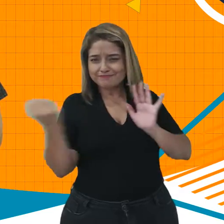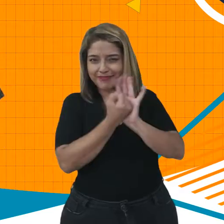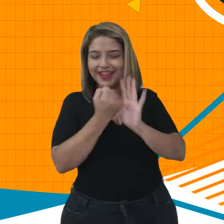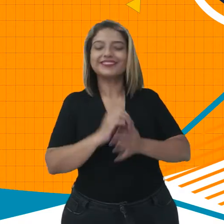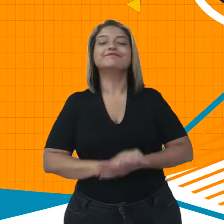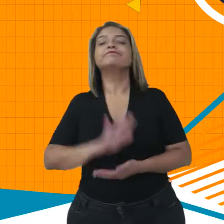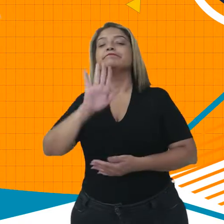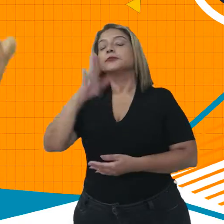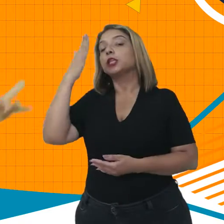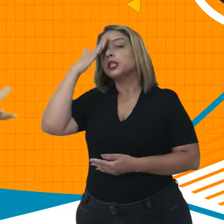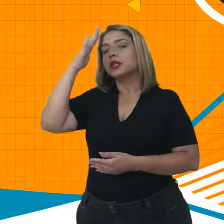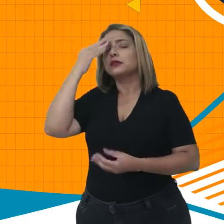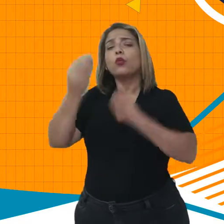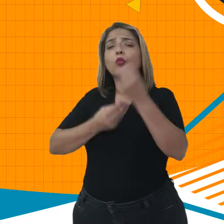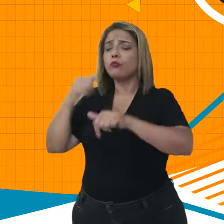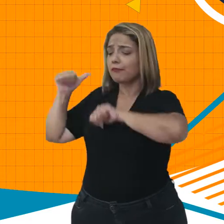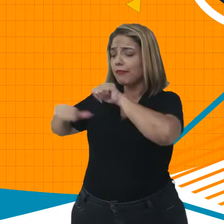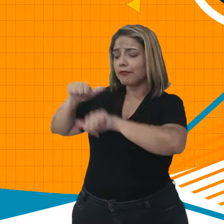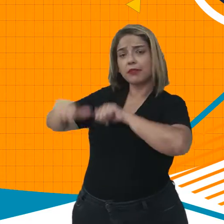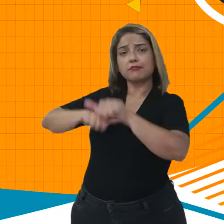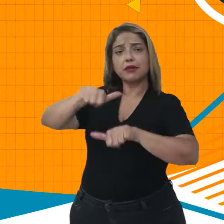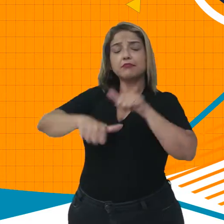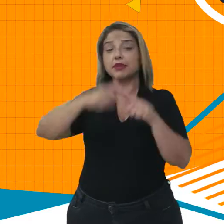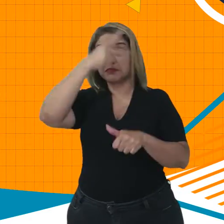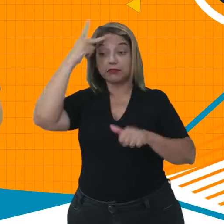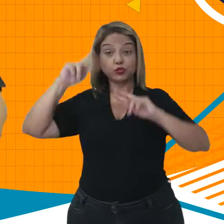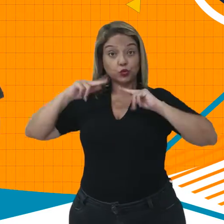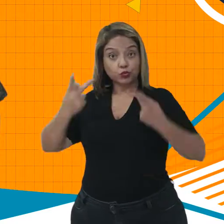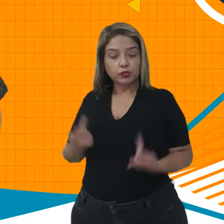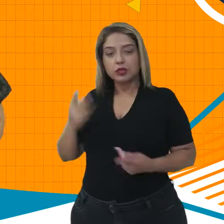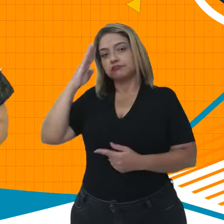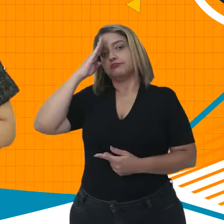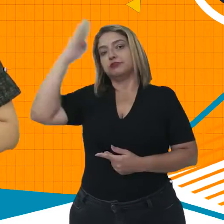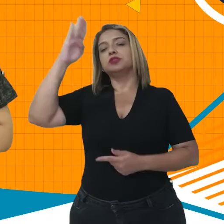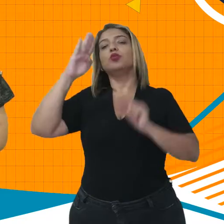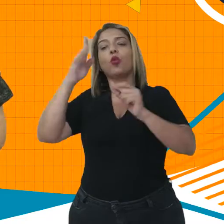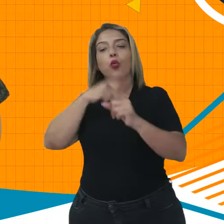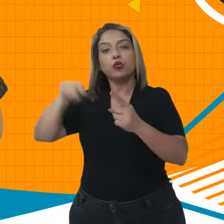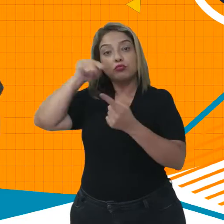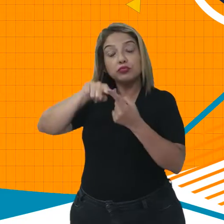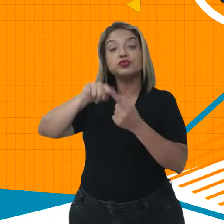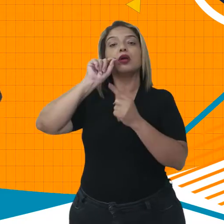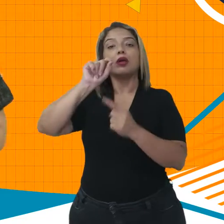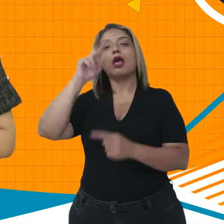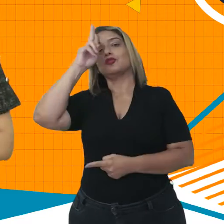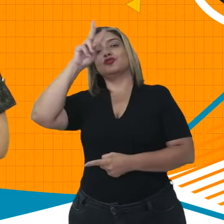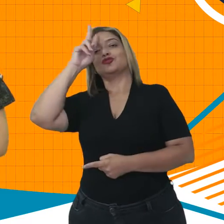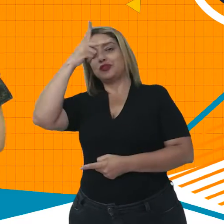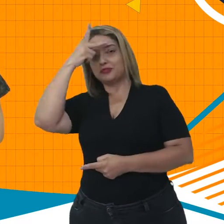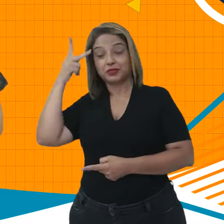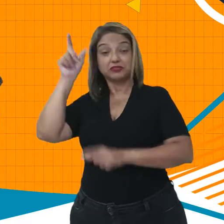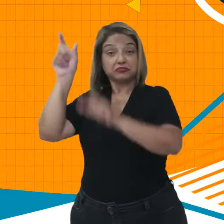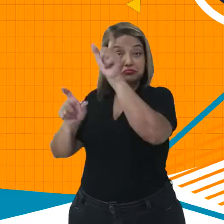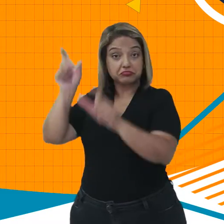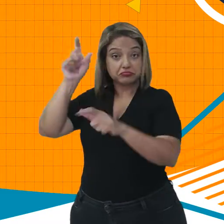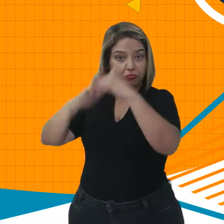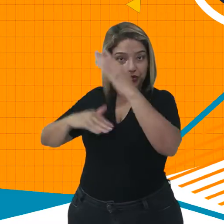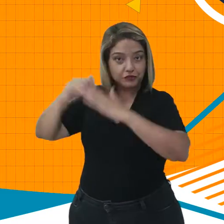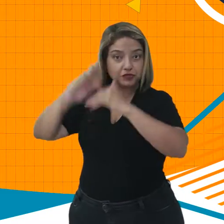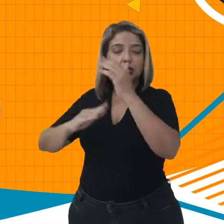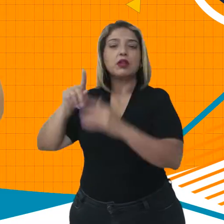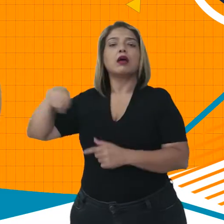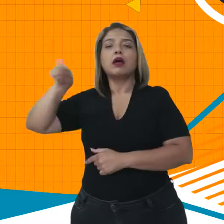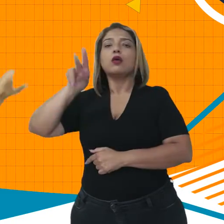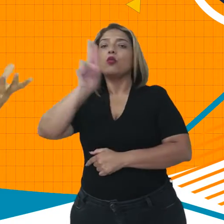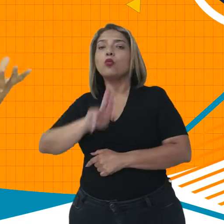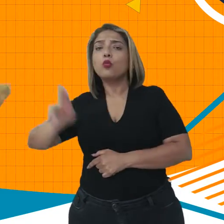as mudanças que aconteceram na vida da humanidade é o principal objetivo dos historiadores. Eles